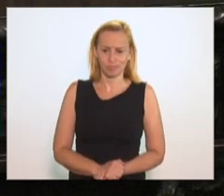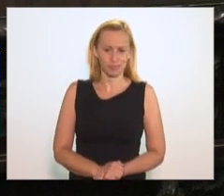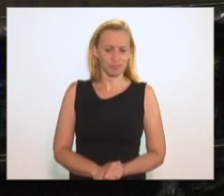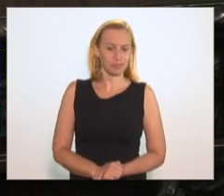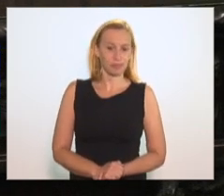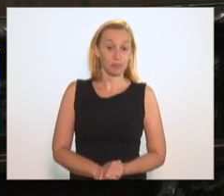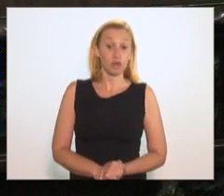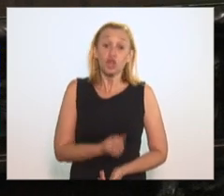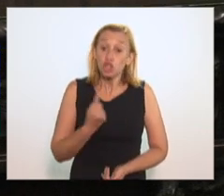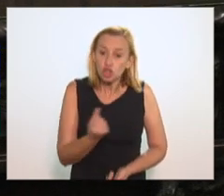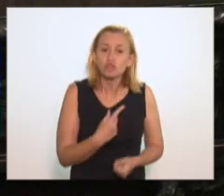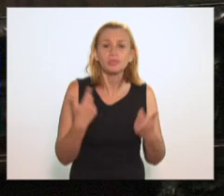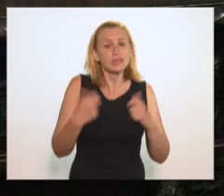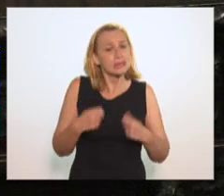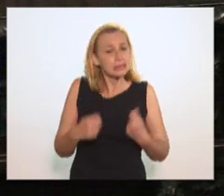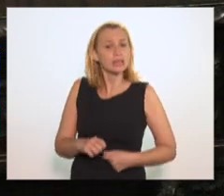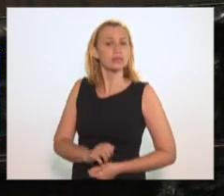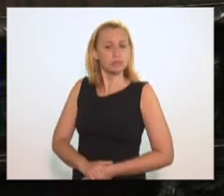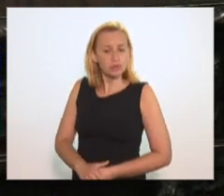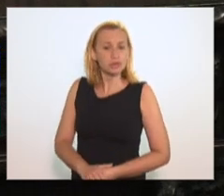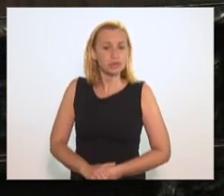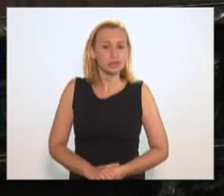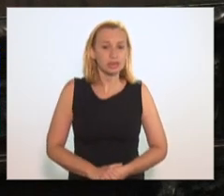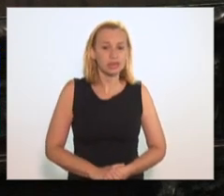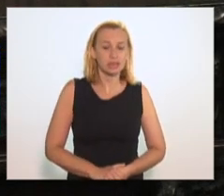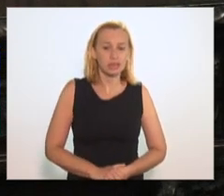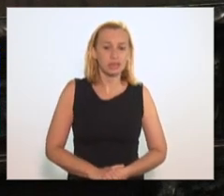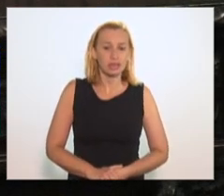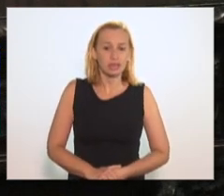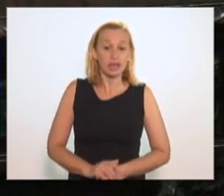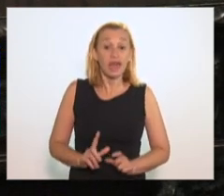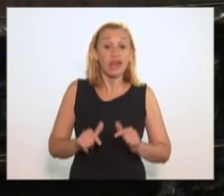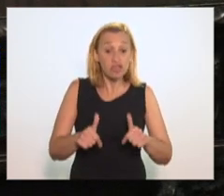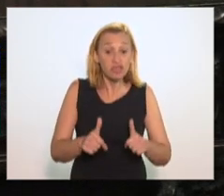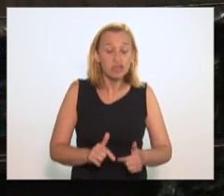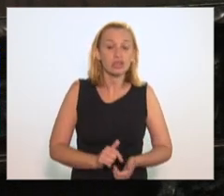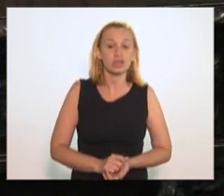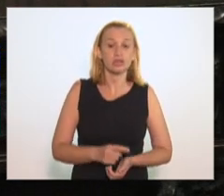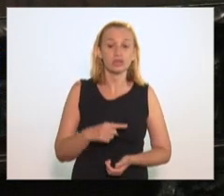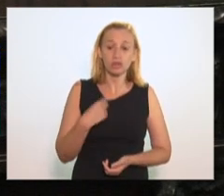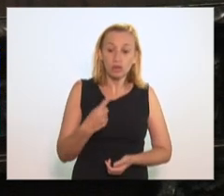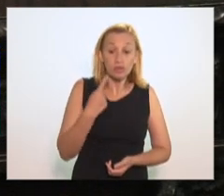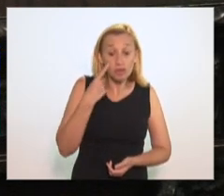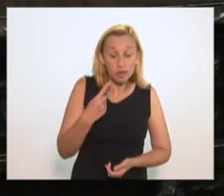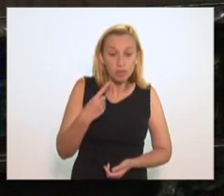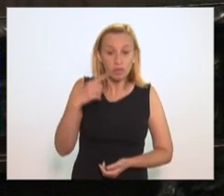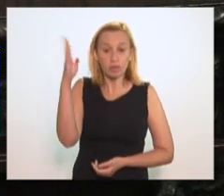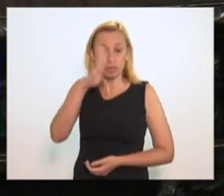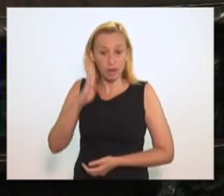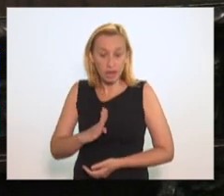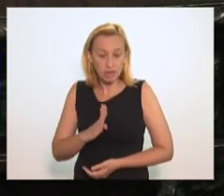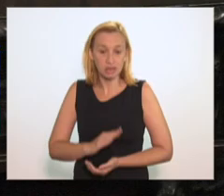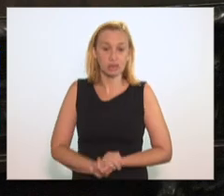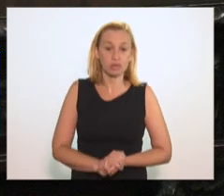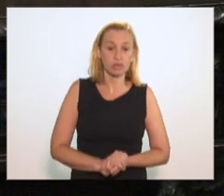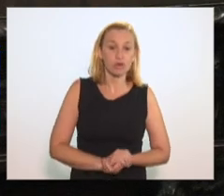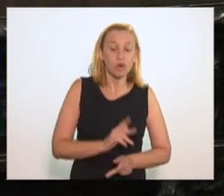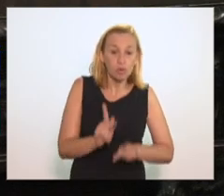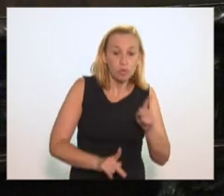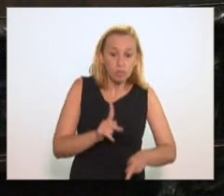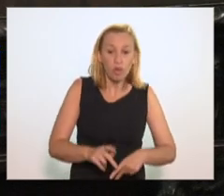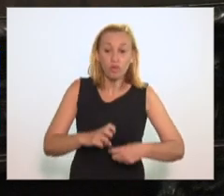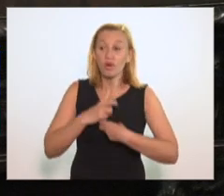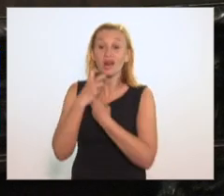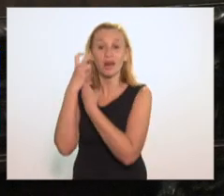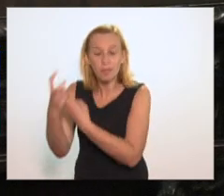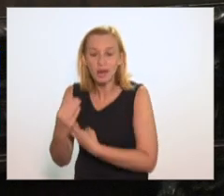o que nós precisamos é sair dessa inércia do que a gente está vivendo no nosso país de uma população clamando por